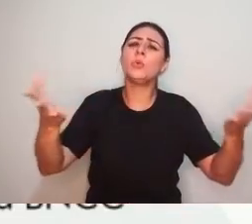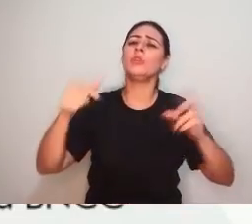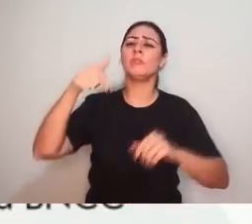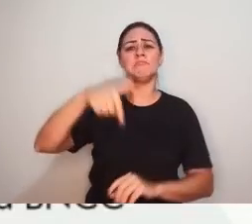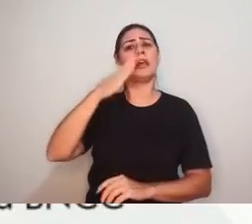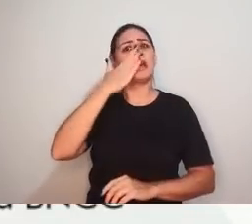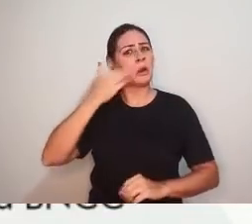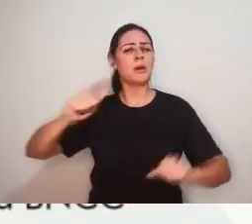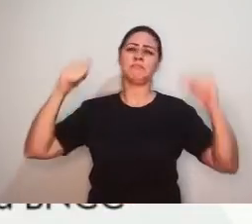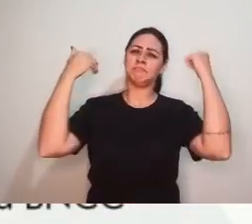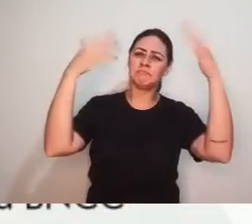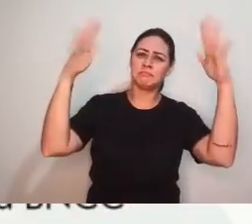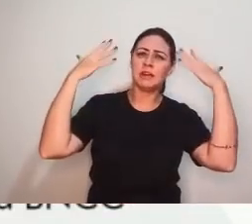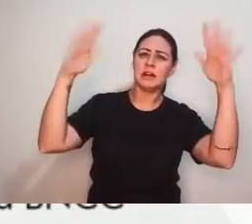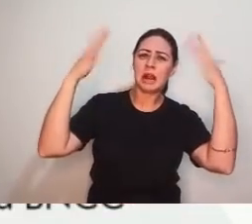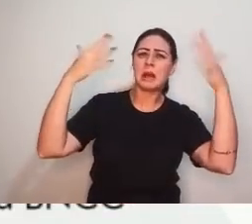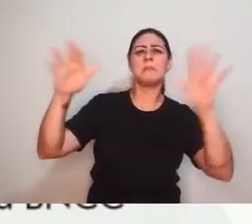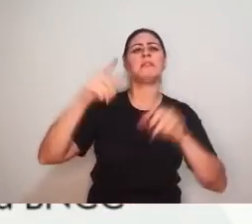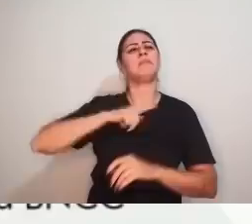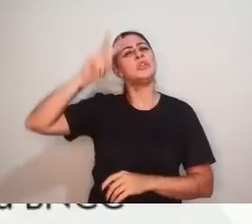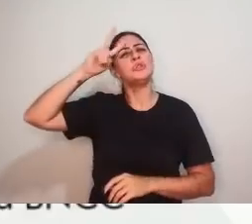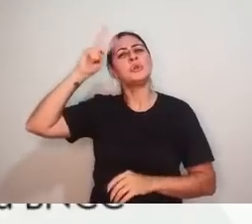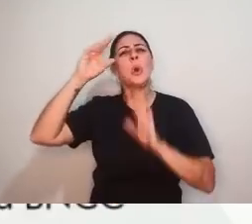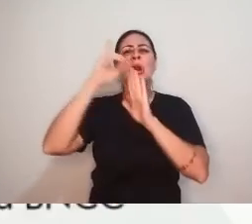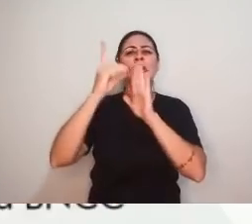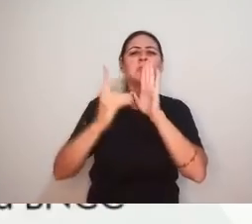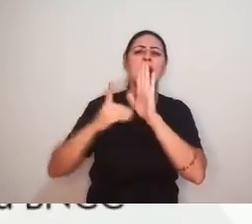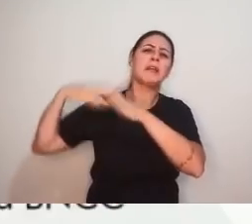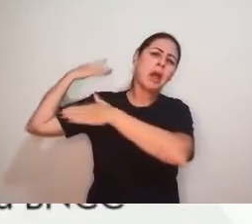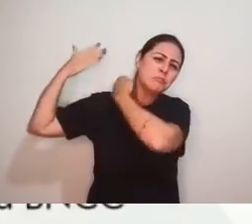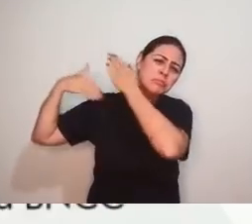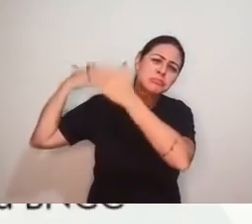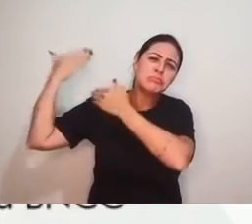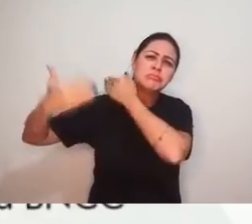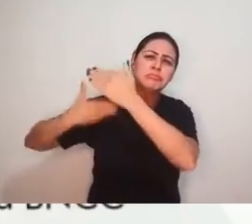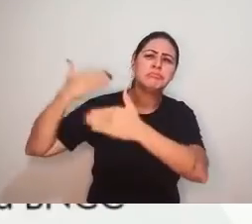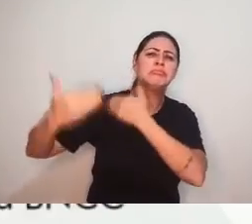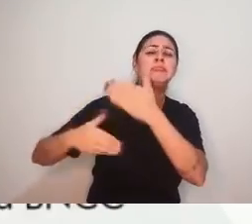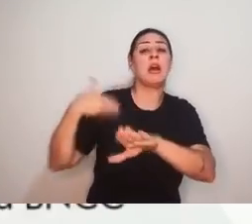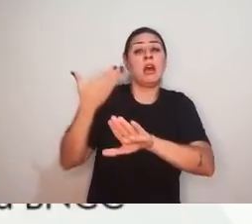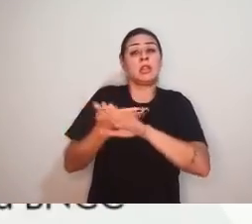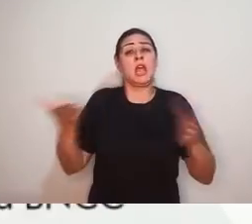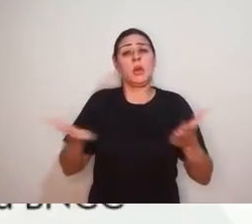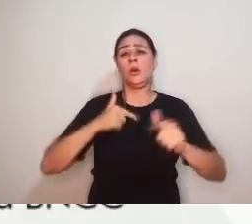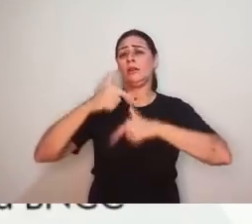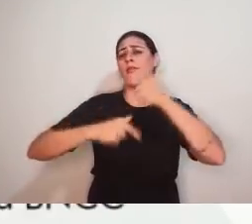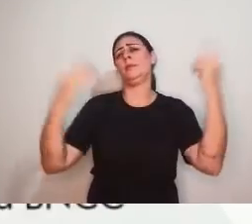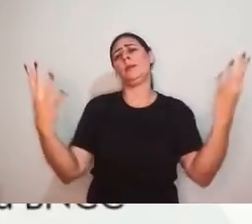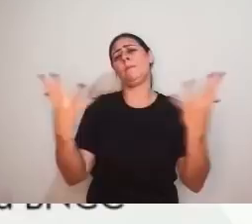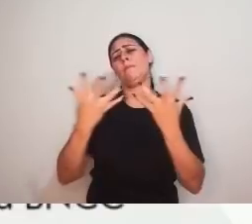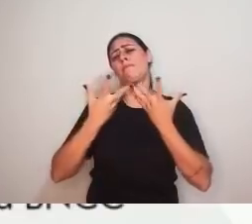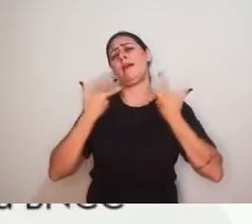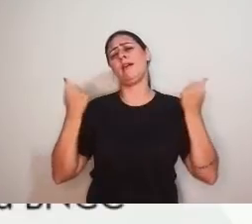as palavras, viu, Adriano? O município de Araucária está de parabéns. Tem uma história de décadas e décadas de trabalho em cima disso, e fez